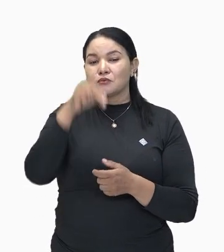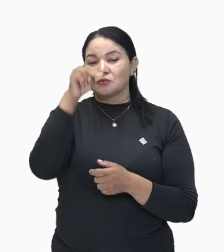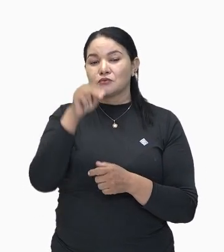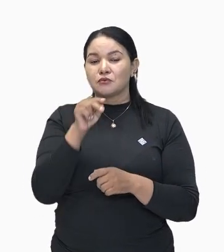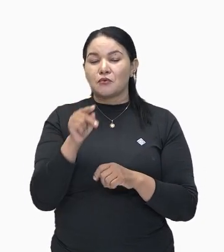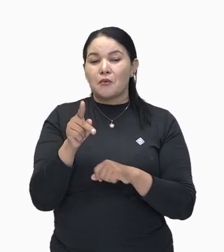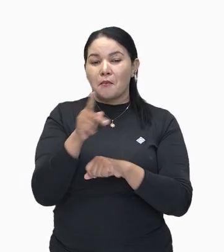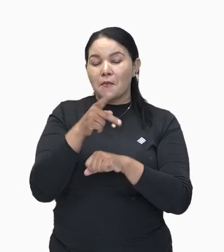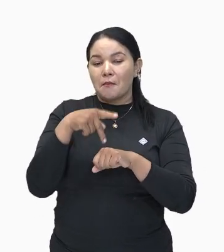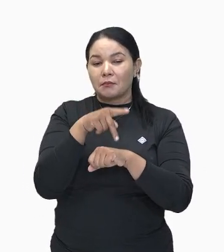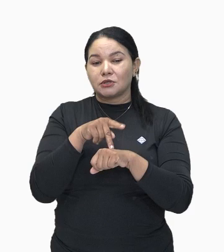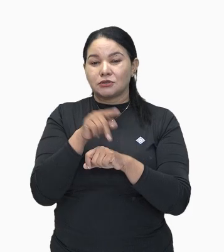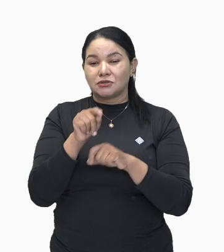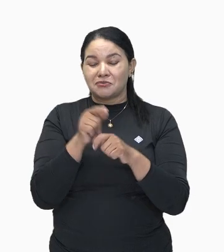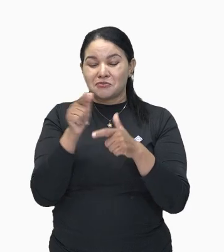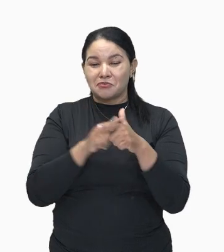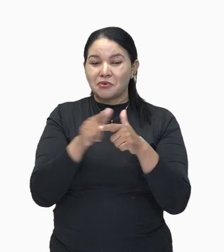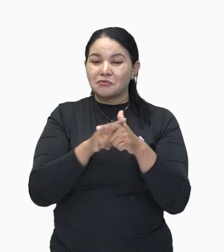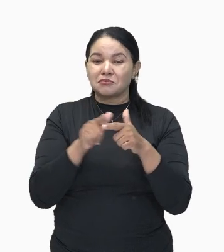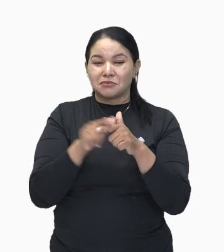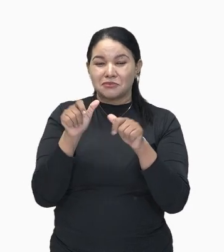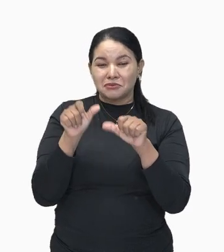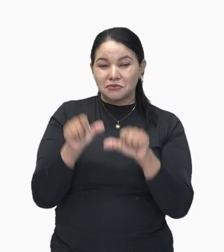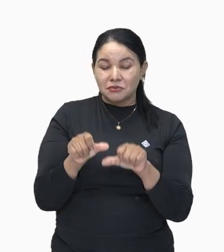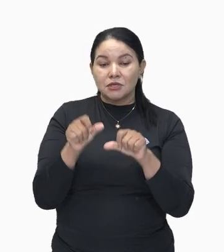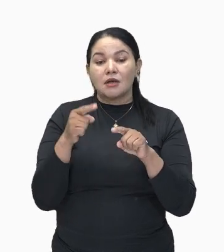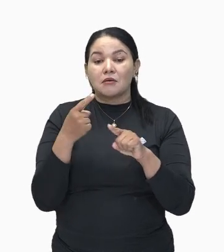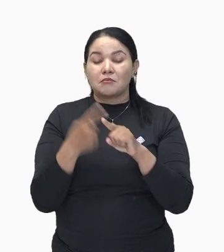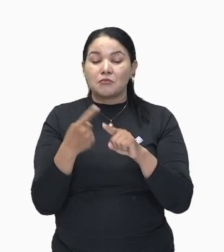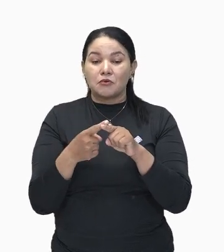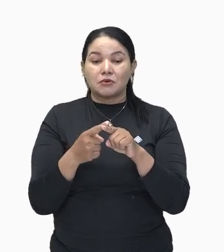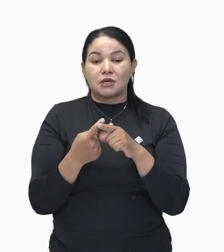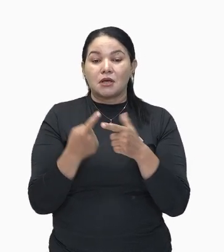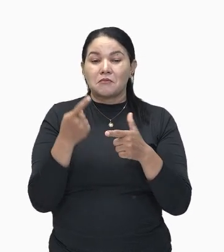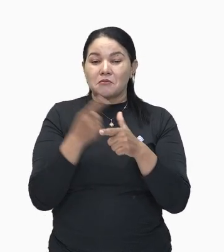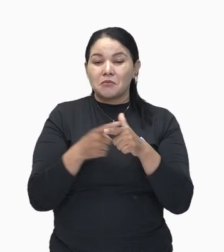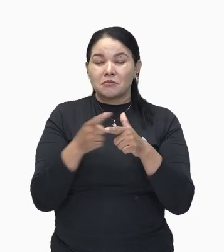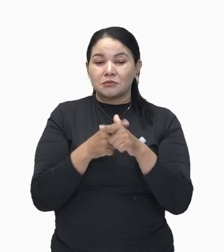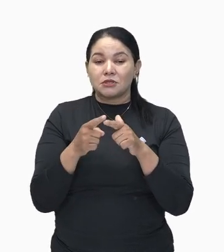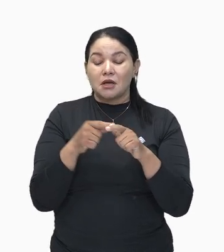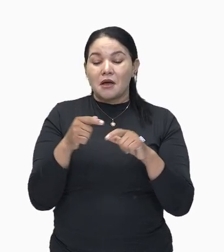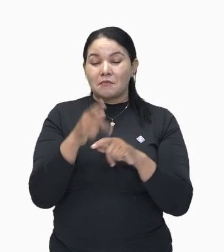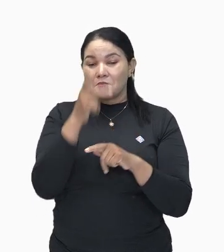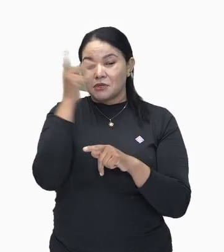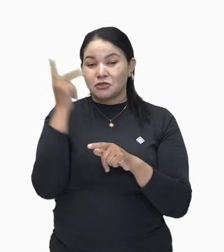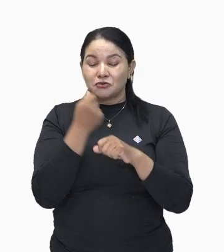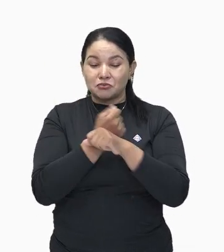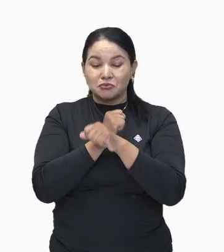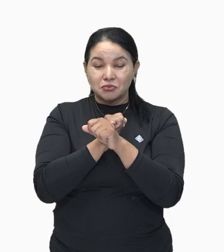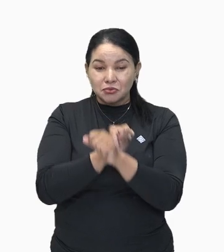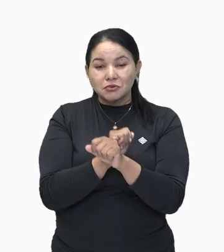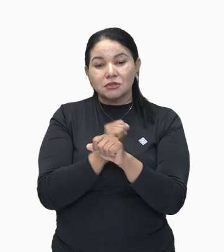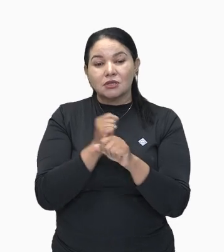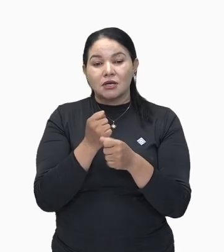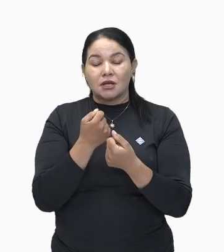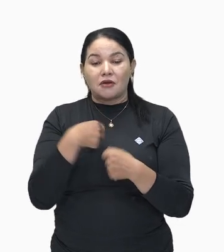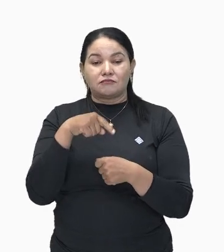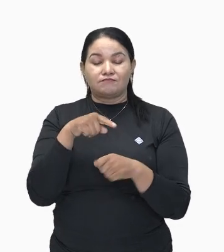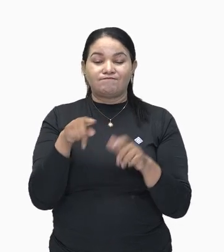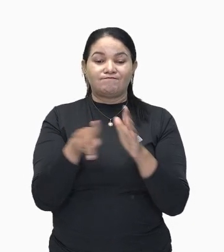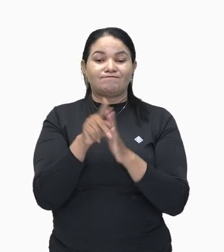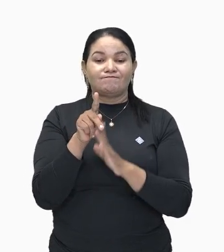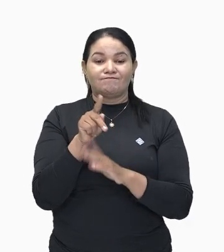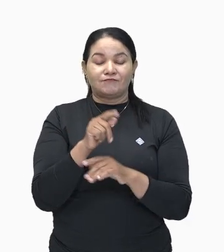mais problemáticas, tá? É uma região aí que concentrou aí uma das maiores populações escravizadas das Américas